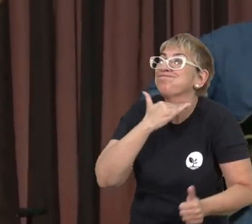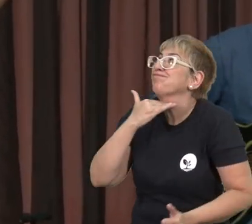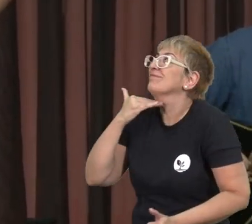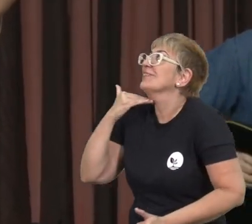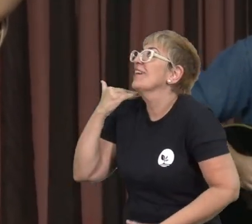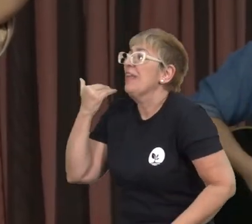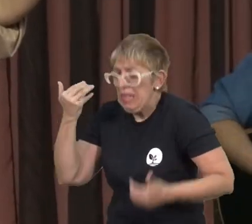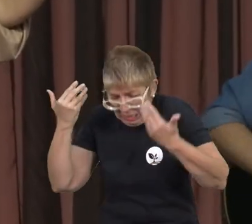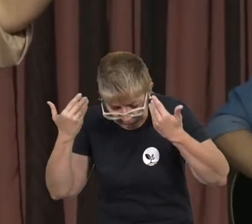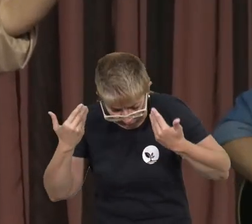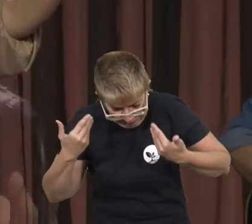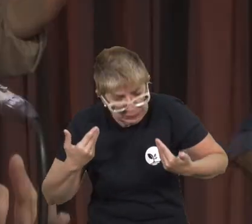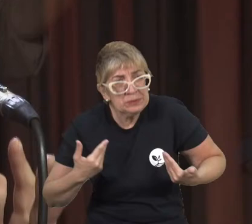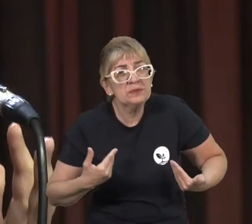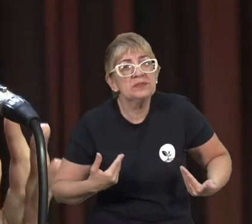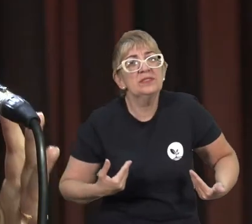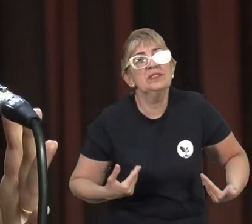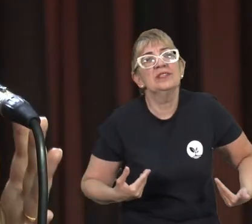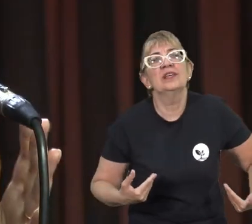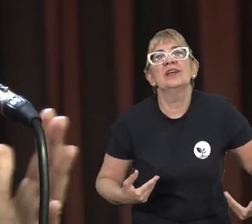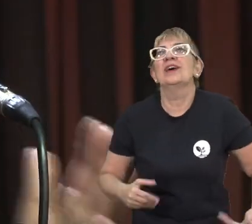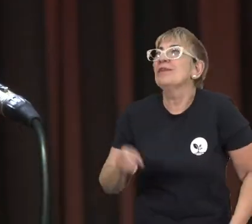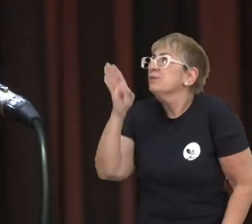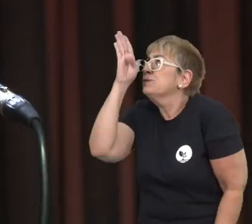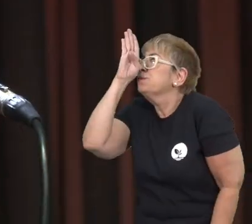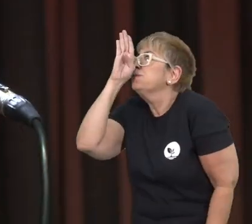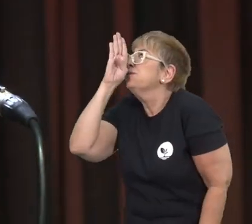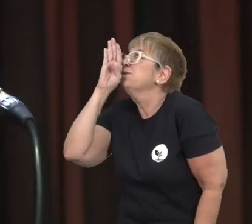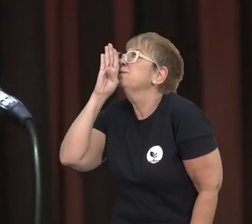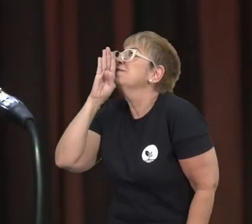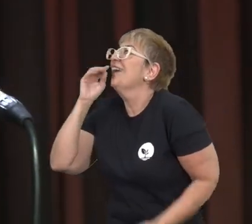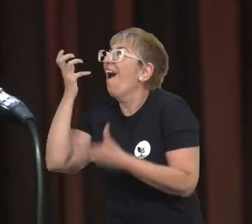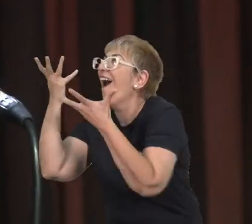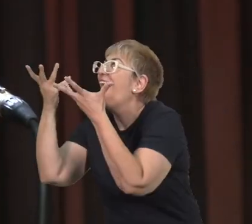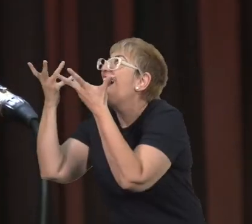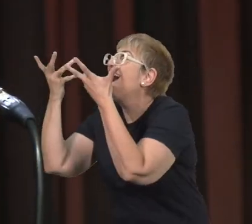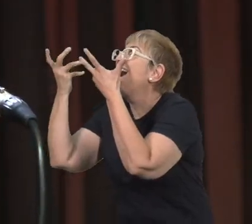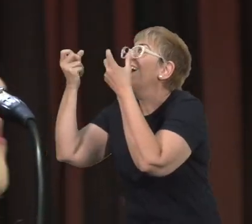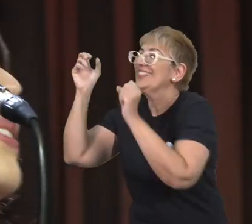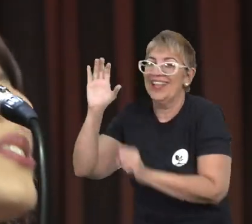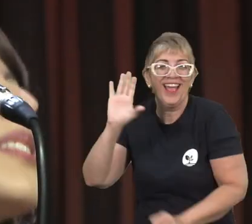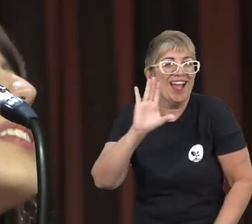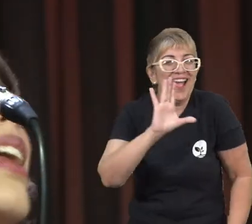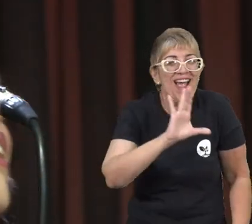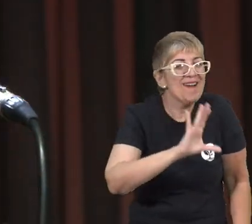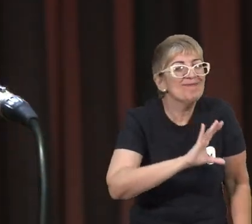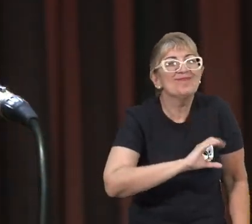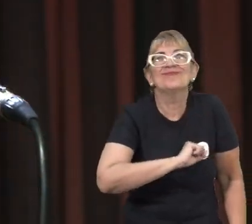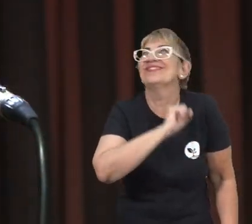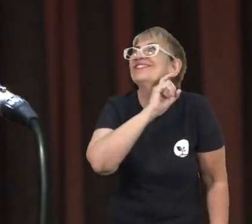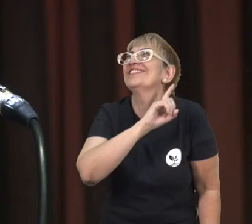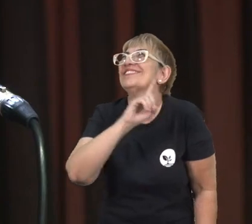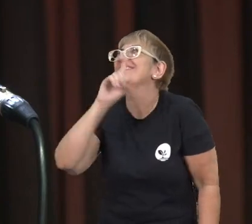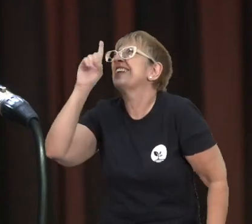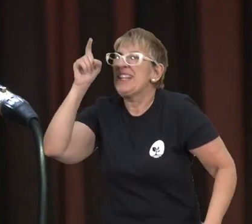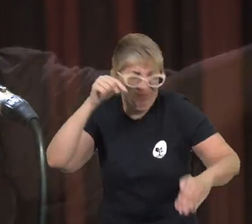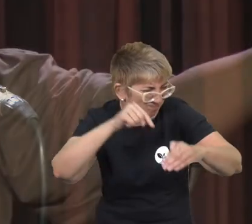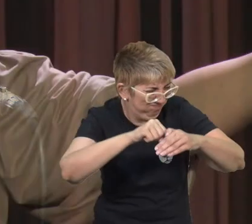logo eu, de graça recebi o amor de Deus.